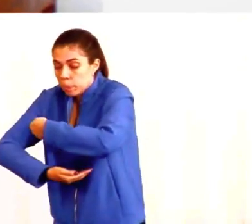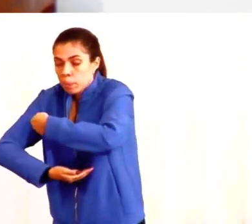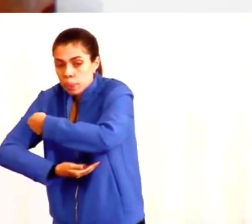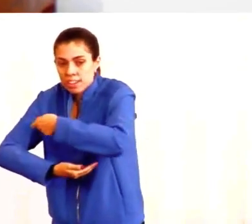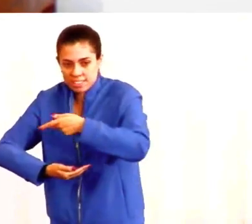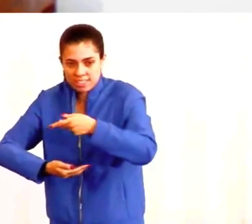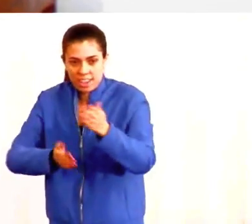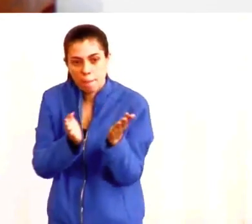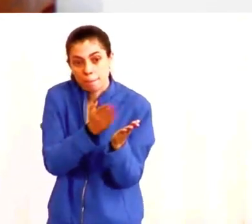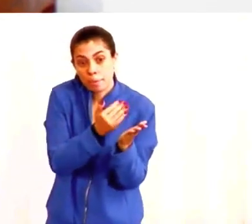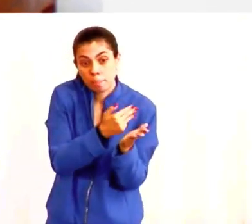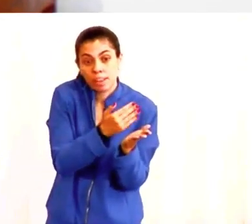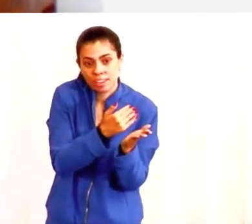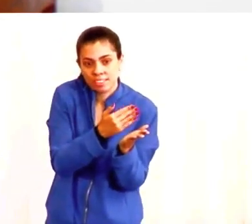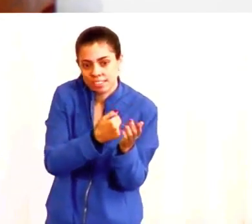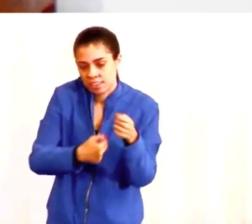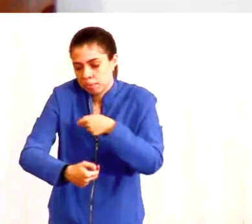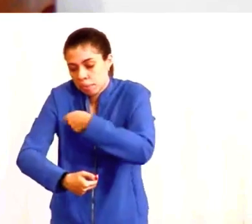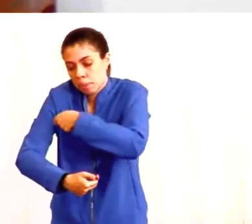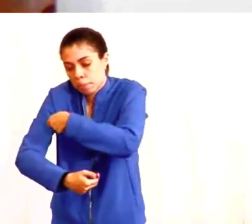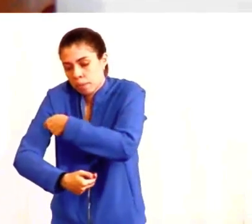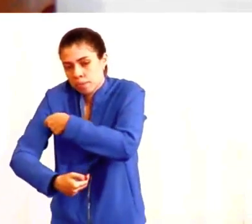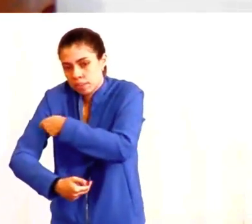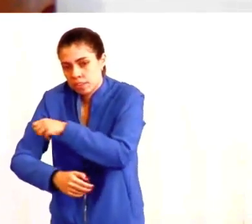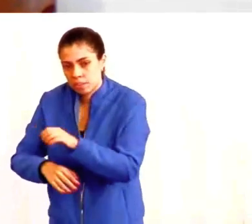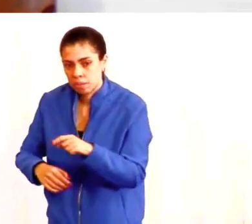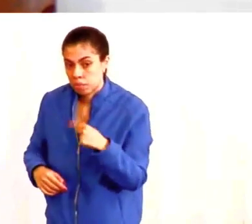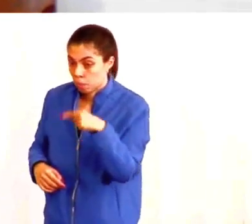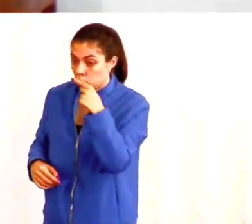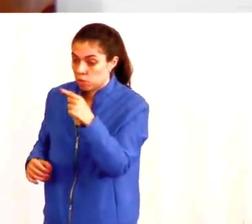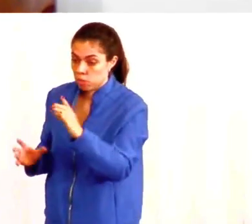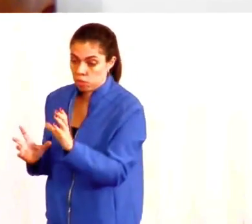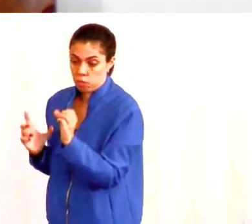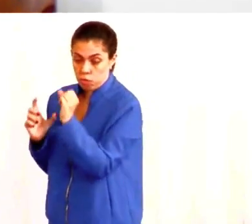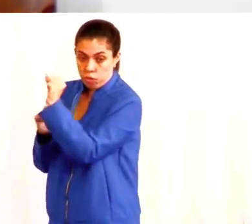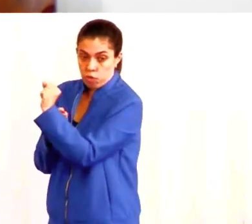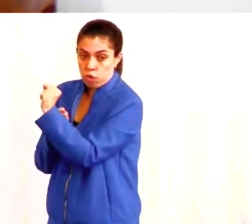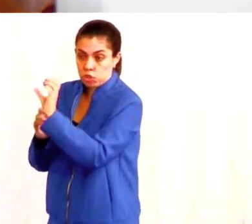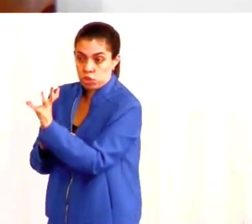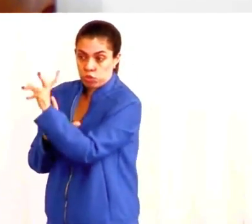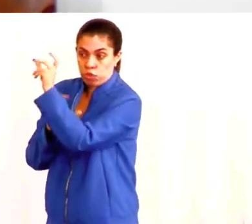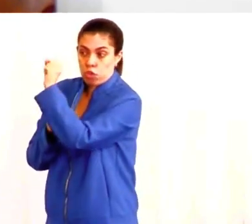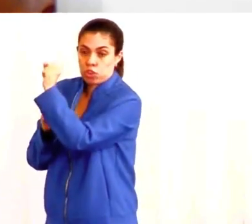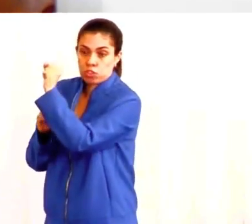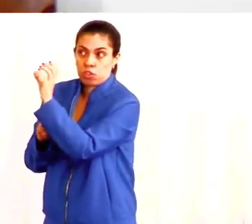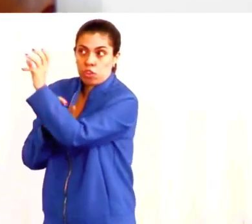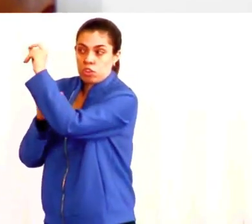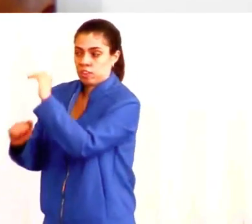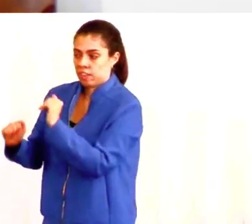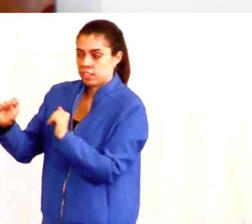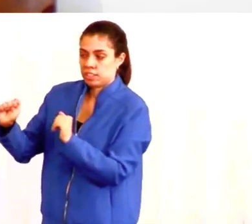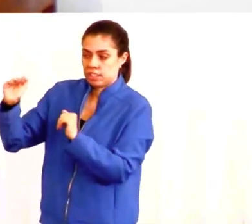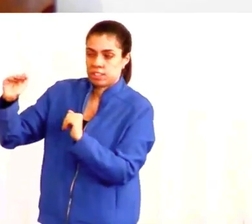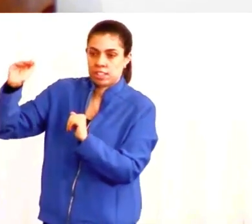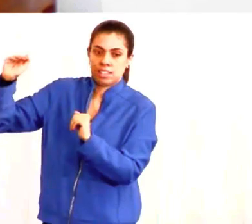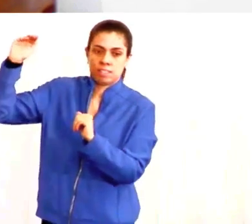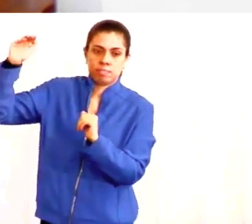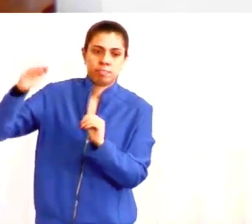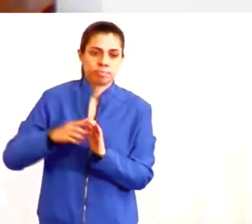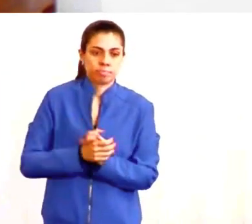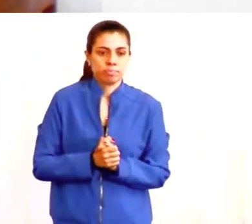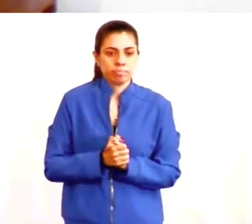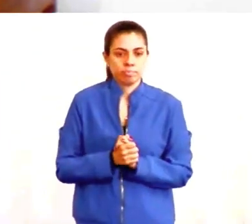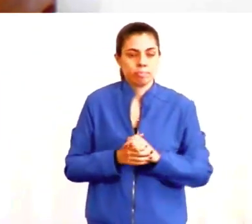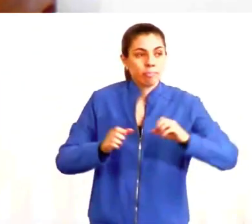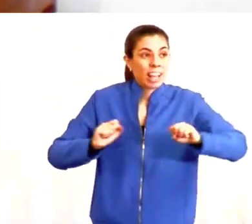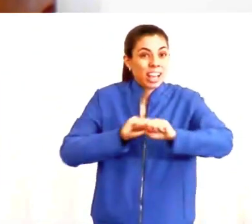Senhor, porque importa para o discipulador a glória do Senhor, a glória devida